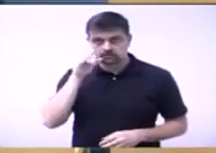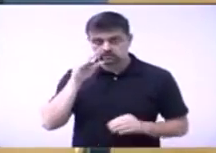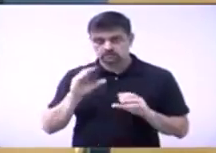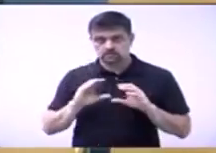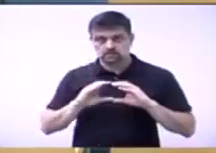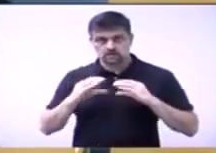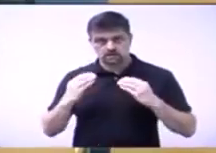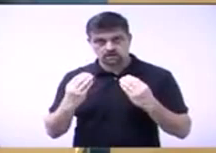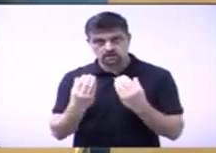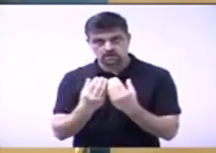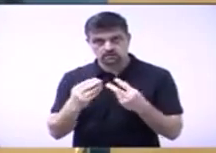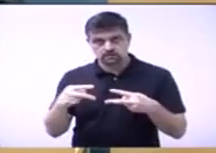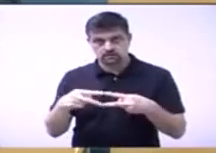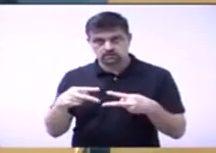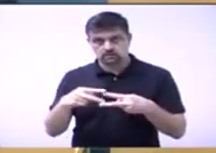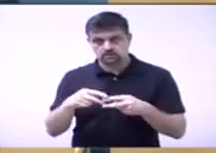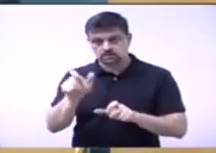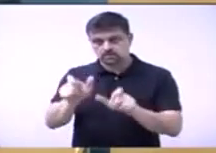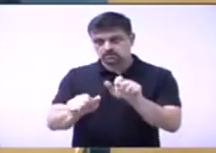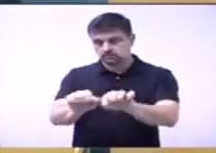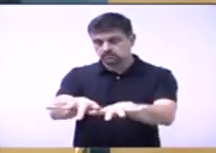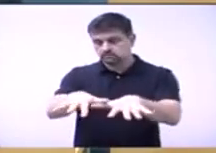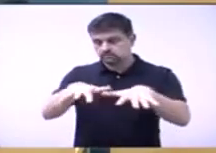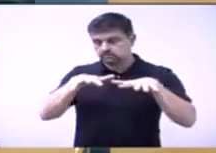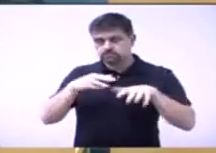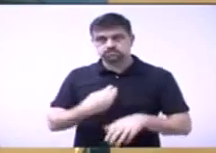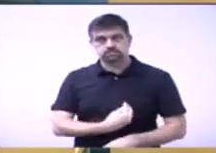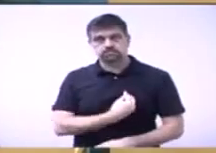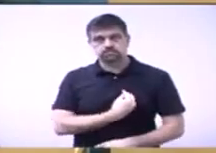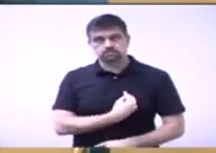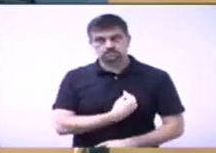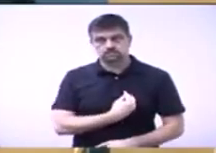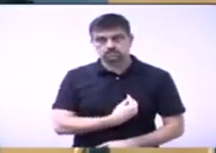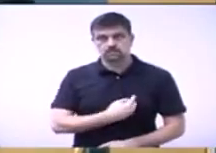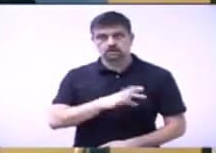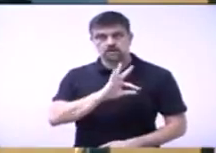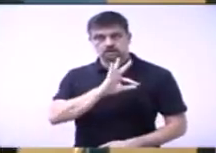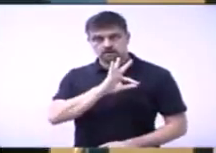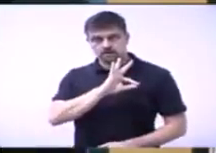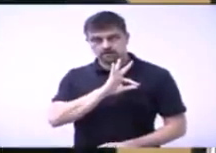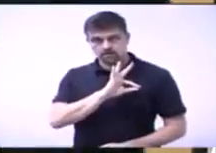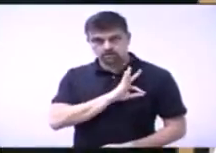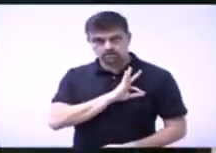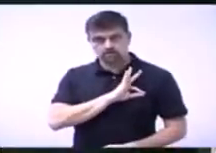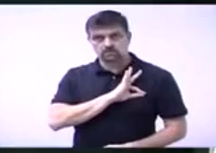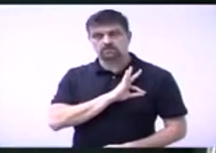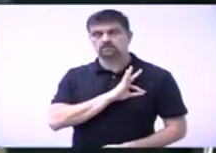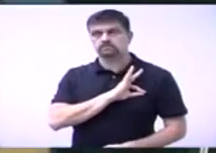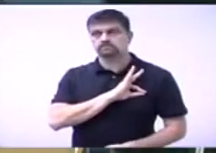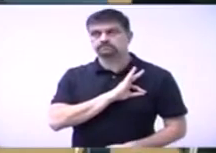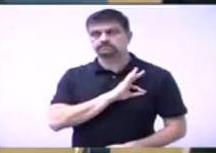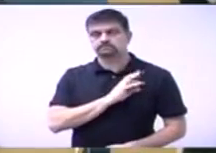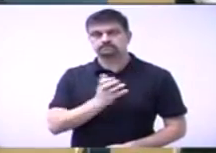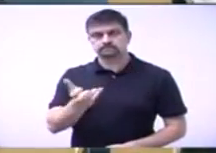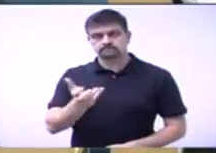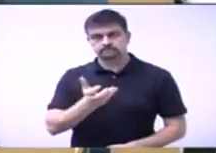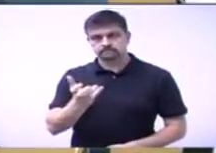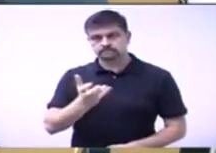casa, população aqui presente, guarda municipal, quero